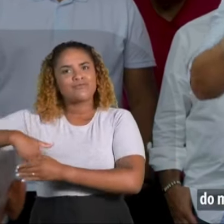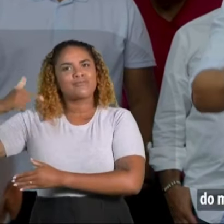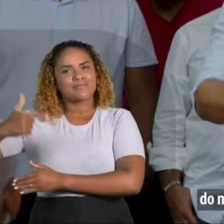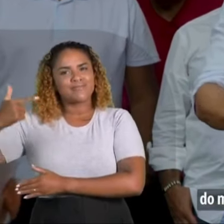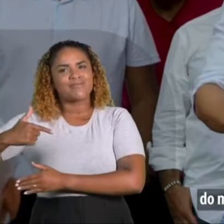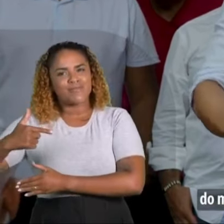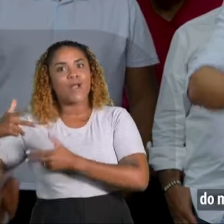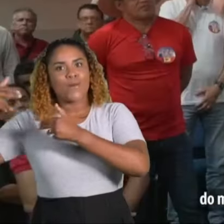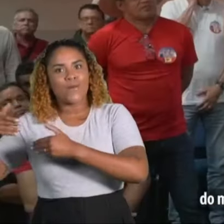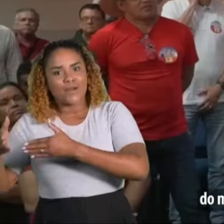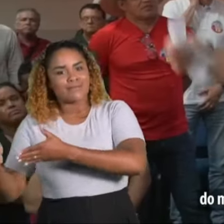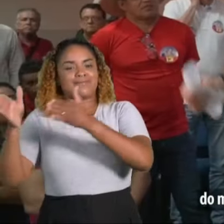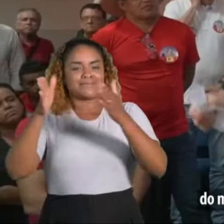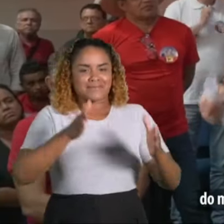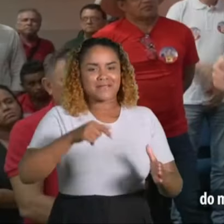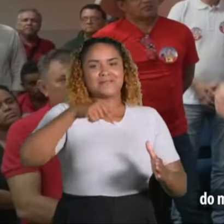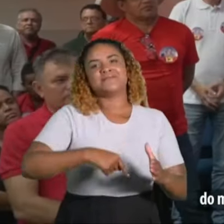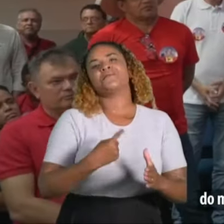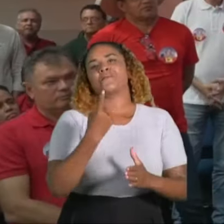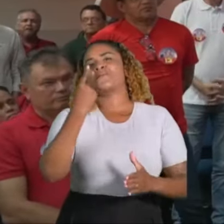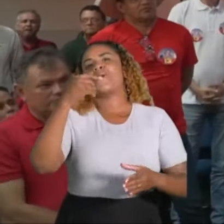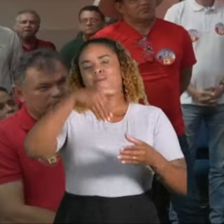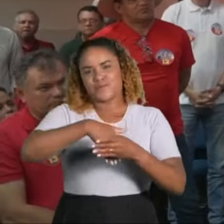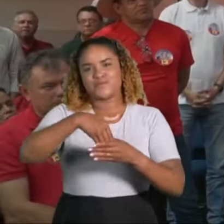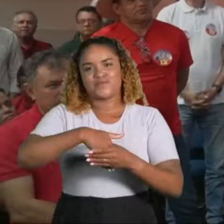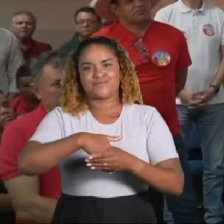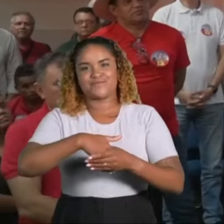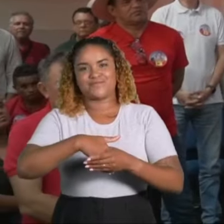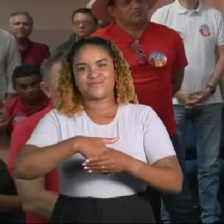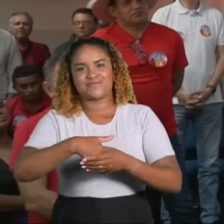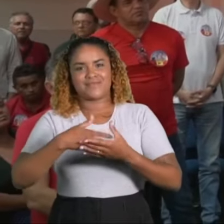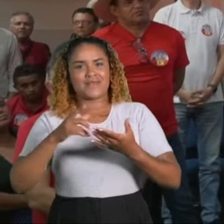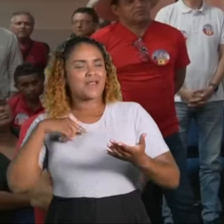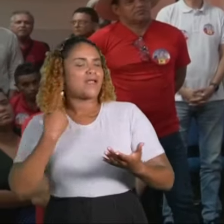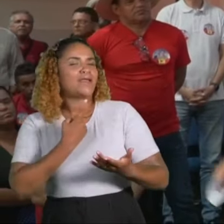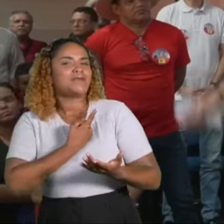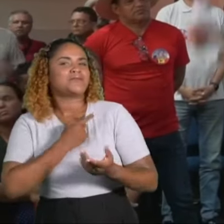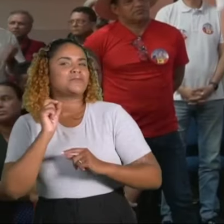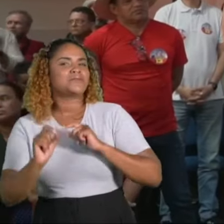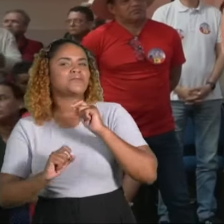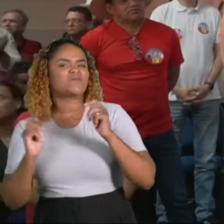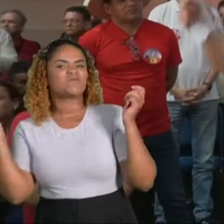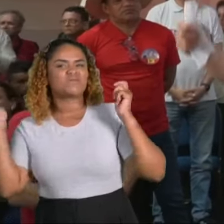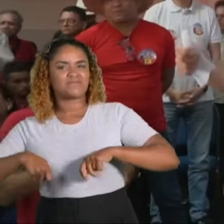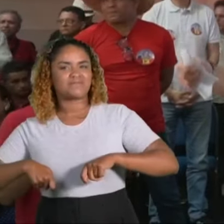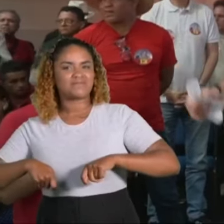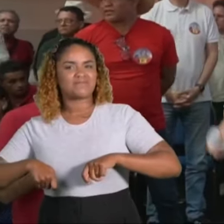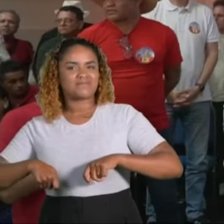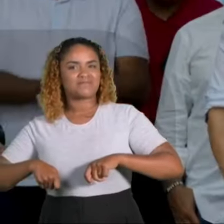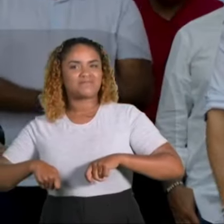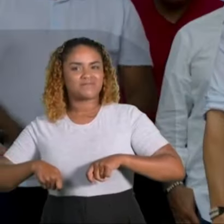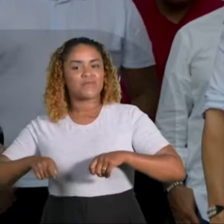mesmo jeito, com a mesma alegria que vencemos no primeiro turno. Para a gente fazer